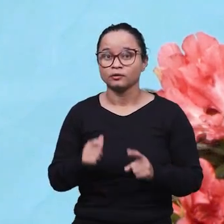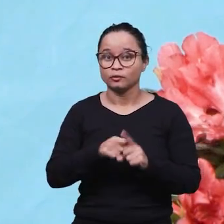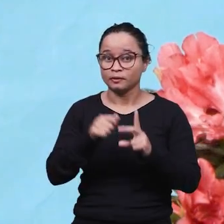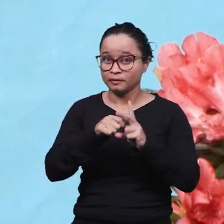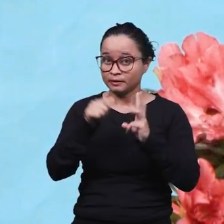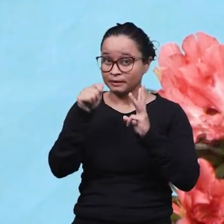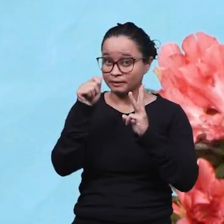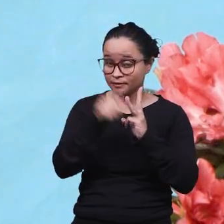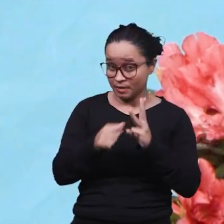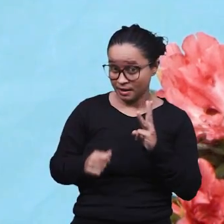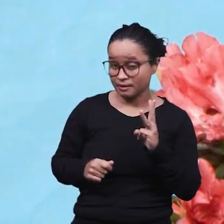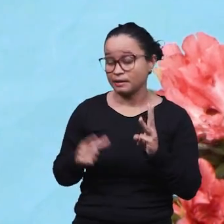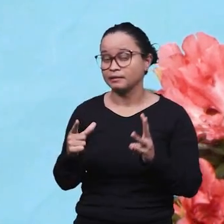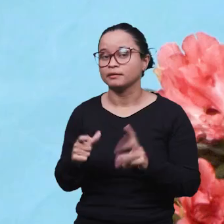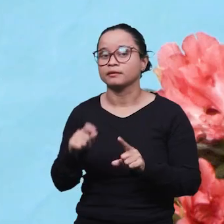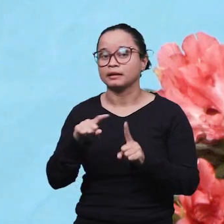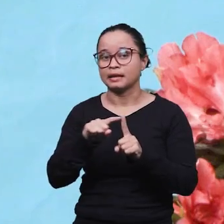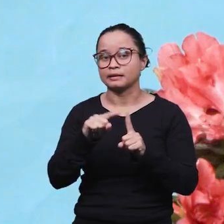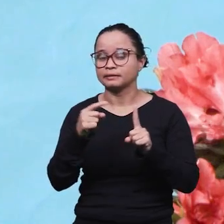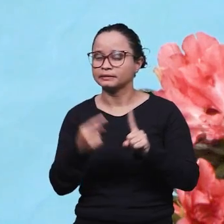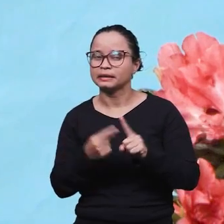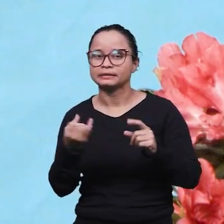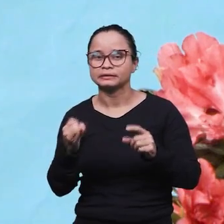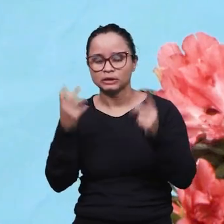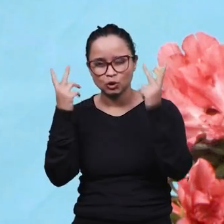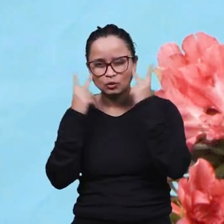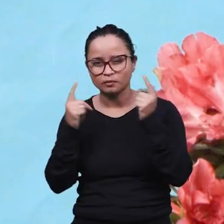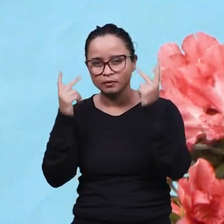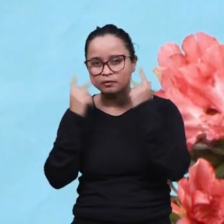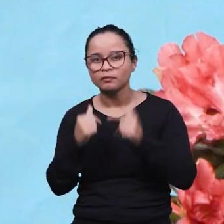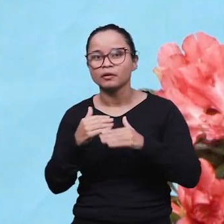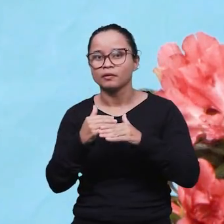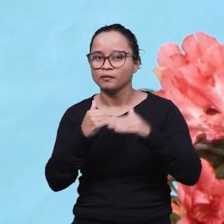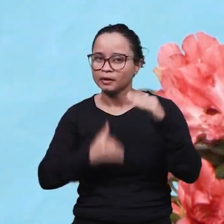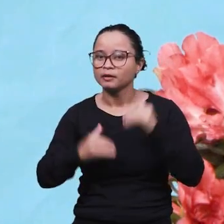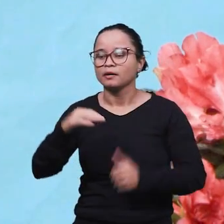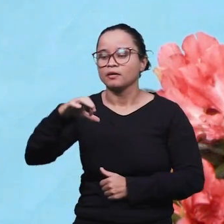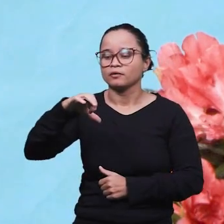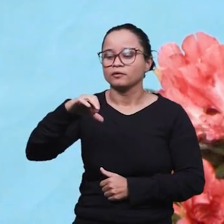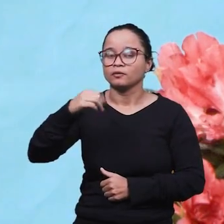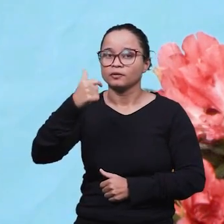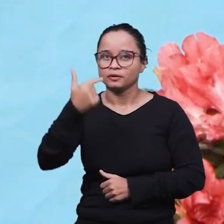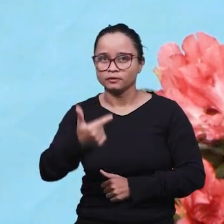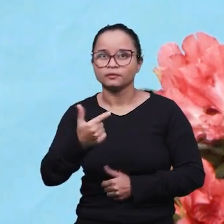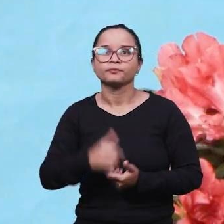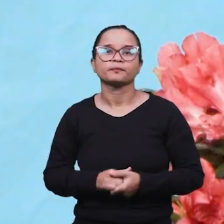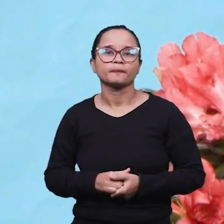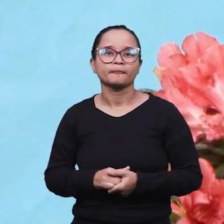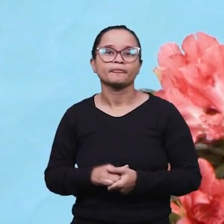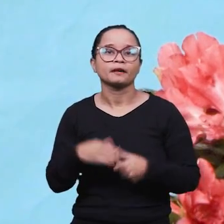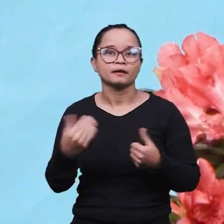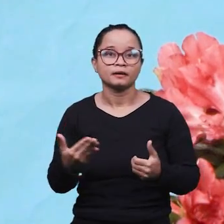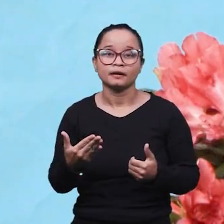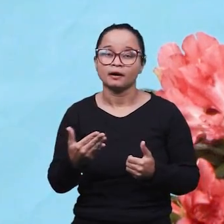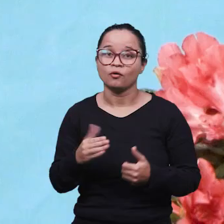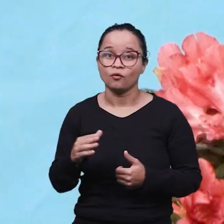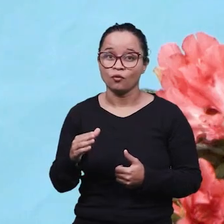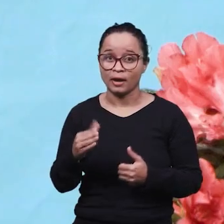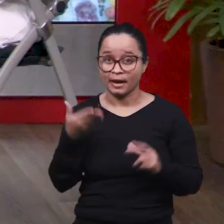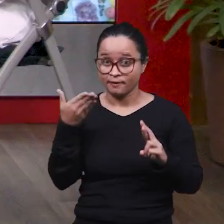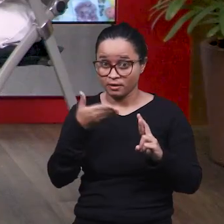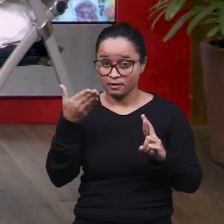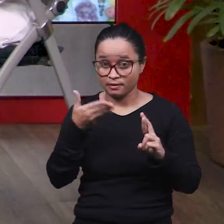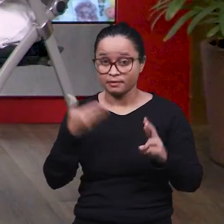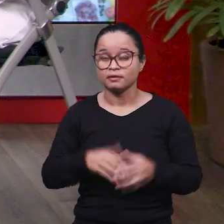gestação. E aí, se tiver normal, ou seja, abaixo de 92, que é o nosso valor de referência. Aí a gente